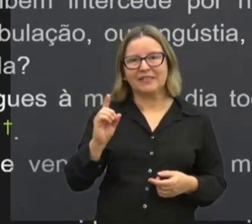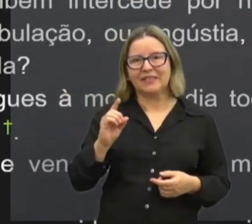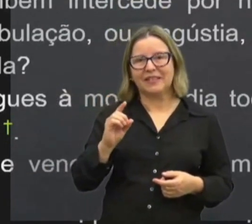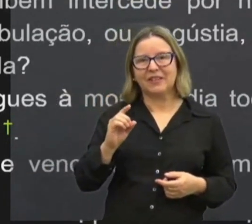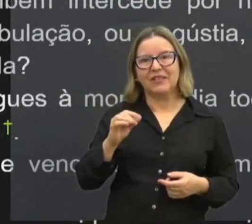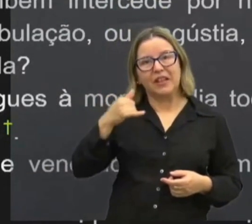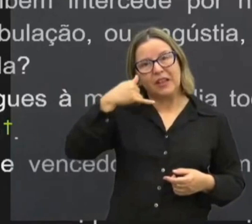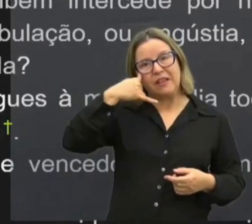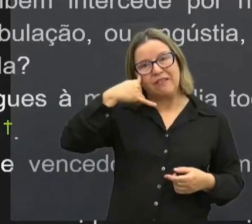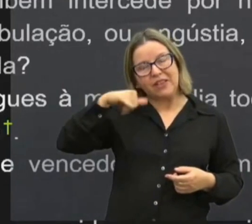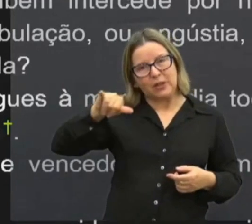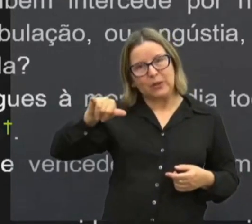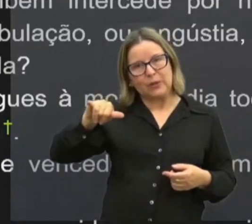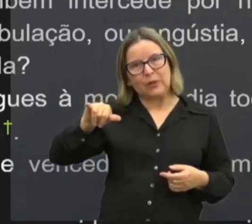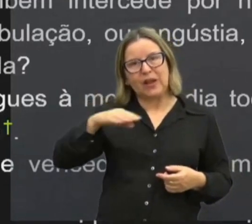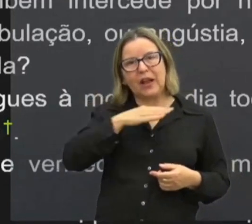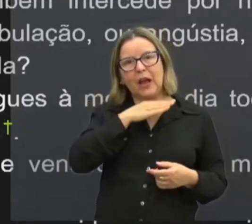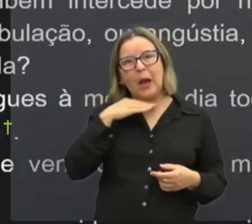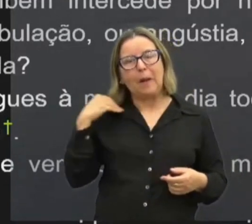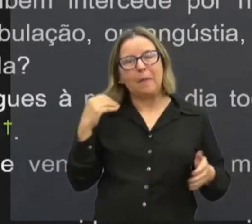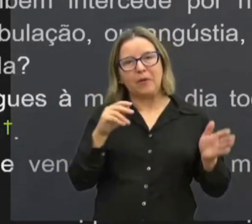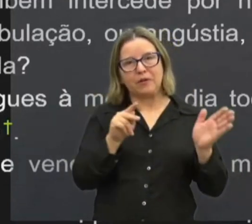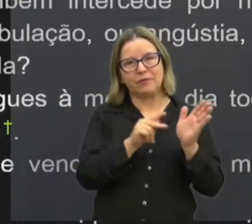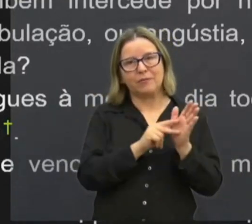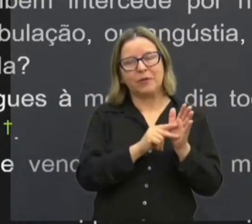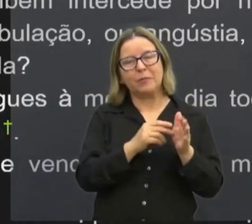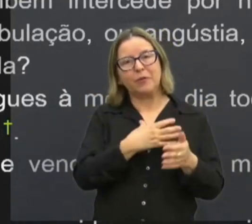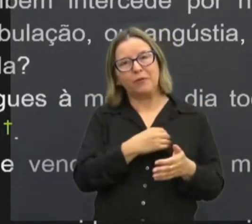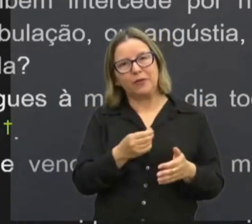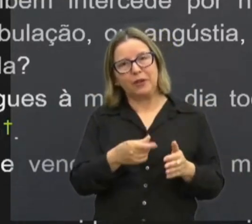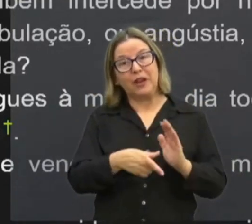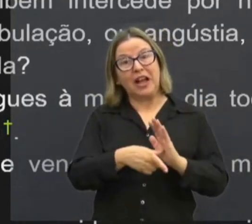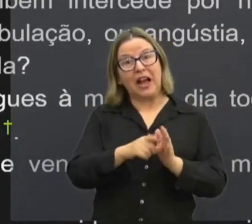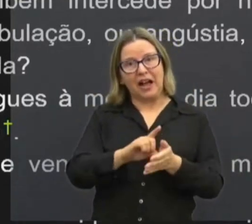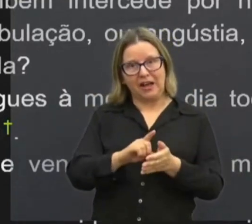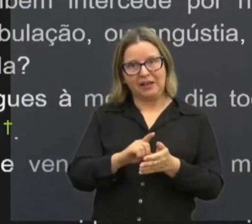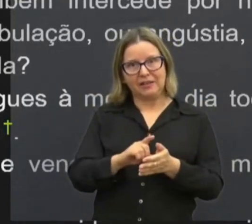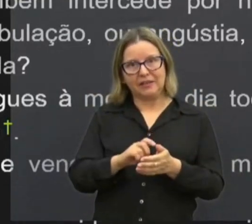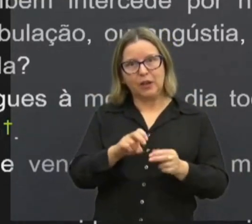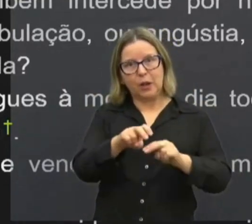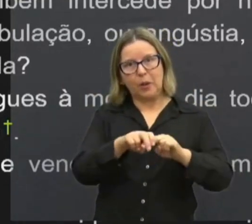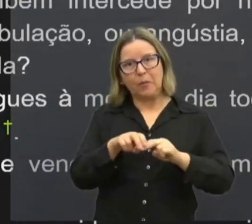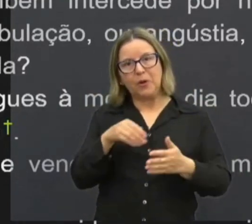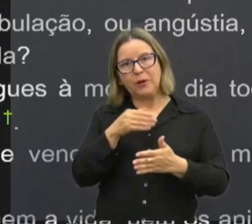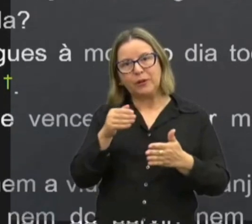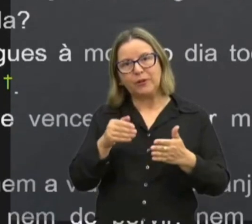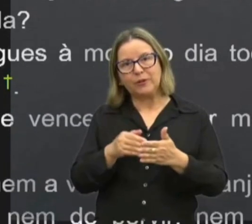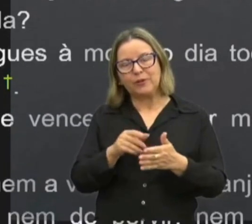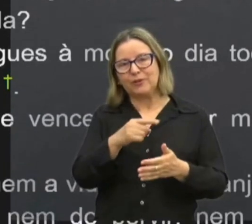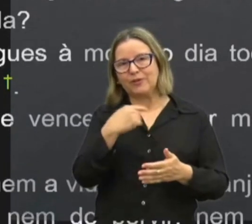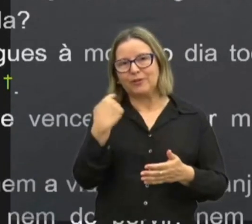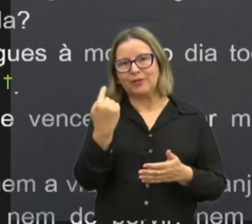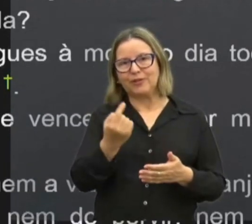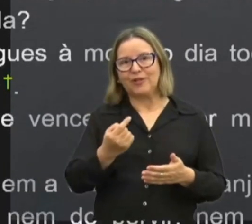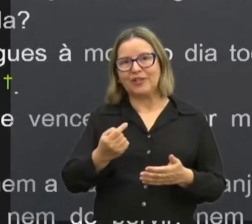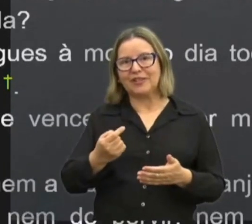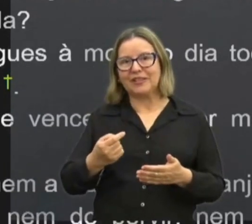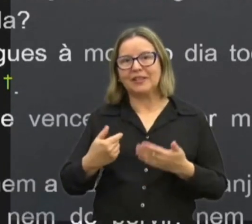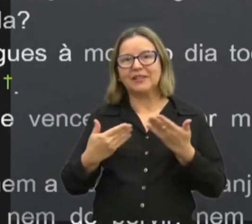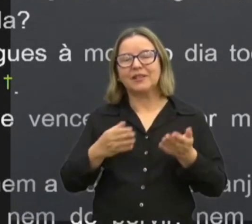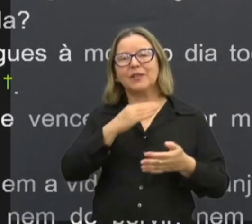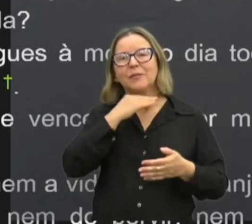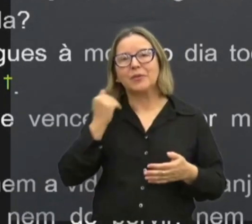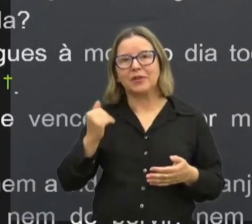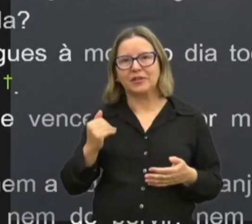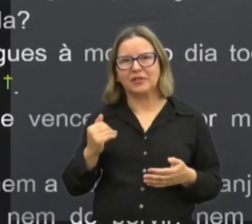seu próprio filho, antes por todos nós o entregou, porventura não nos